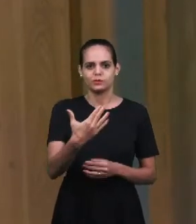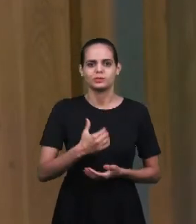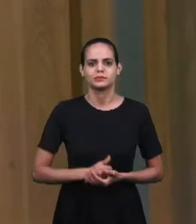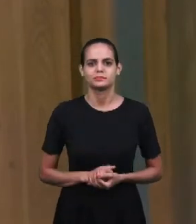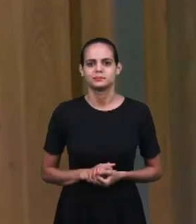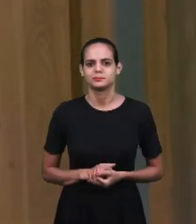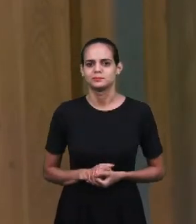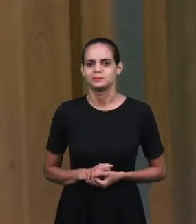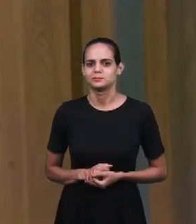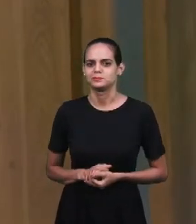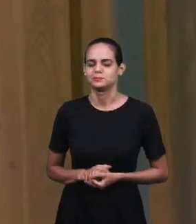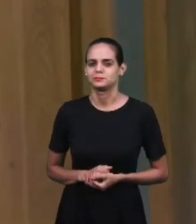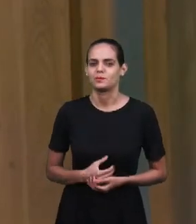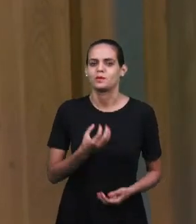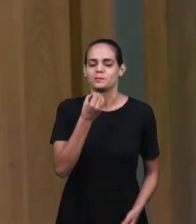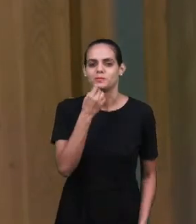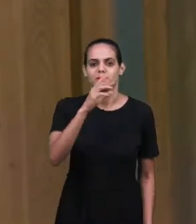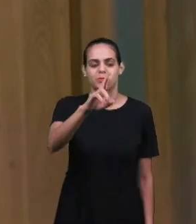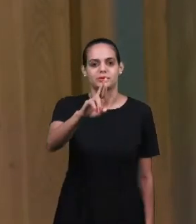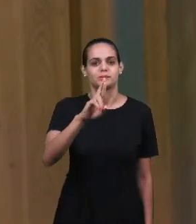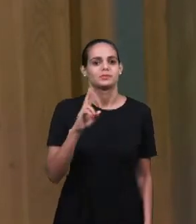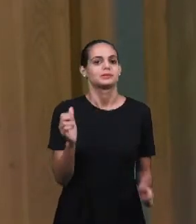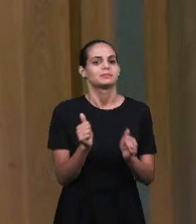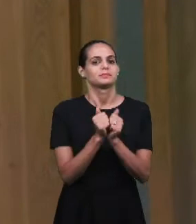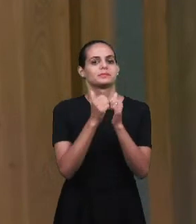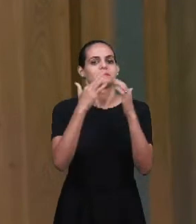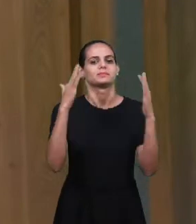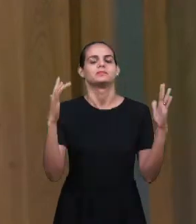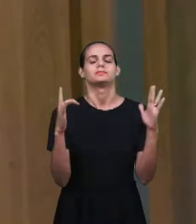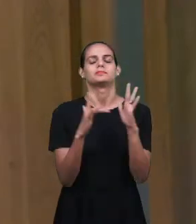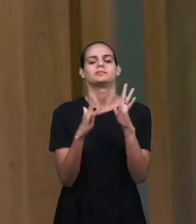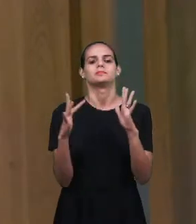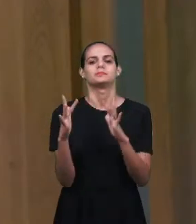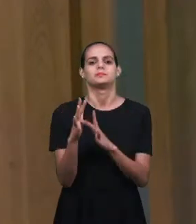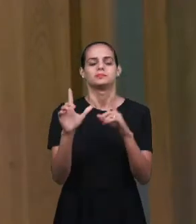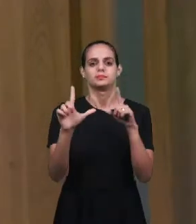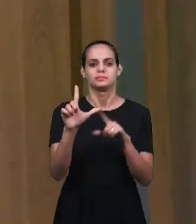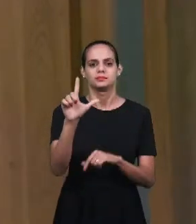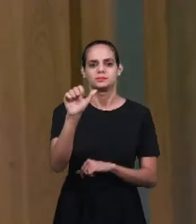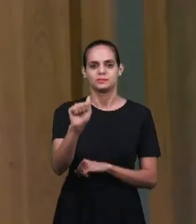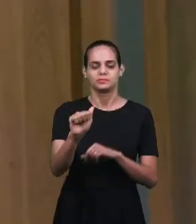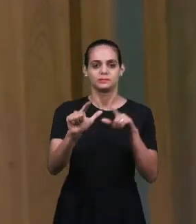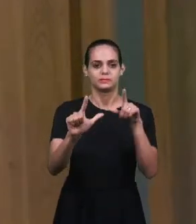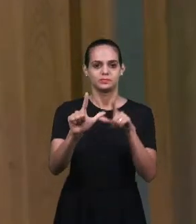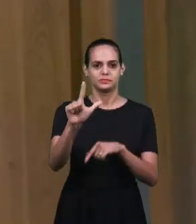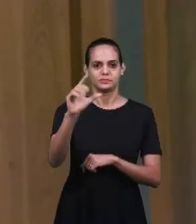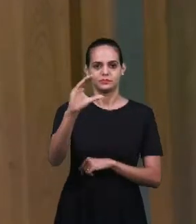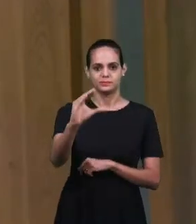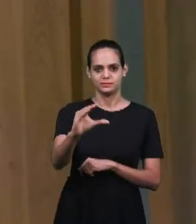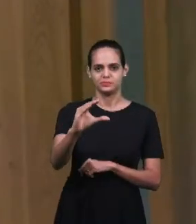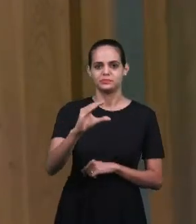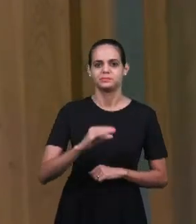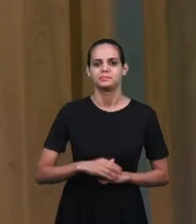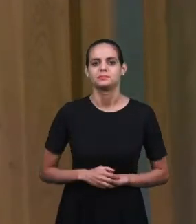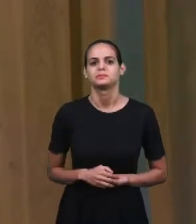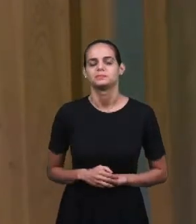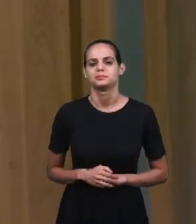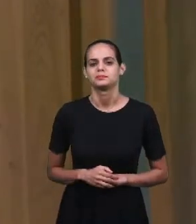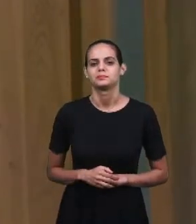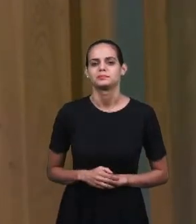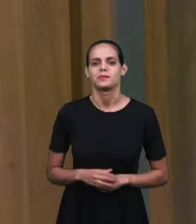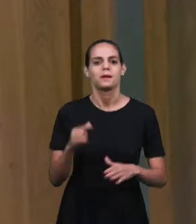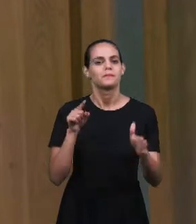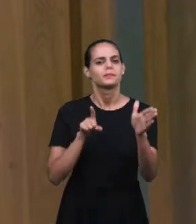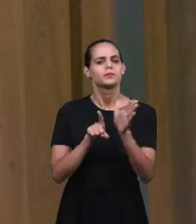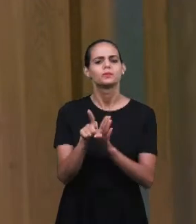participação, Douglas. Glória a Jesus. Agora, a letra A e a letra C, a pergunta é como foi